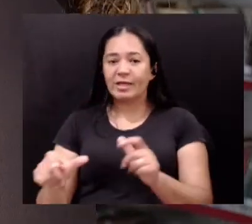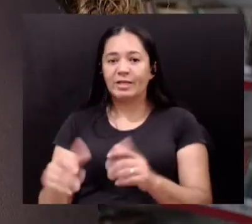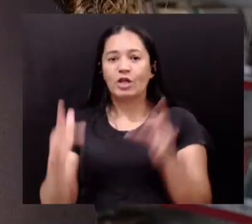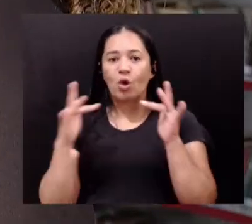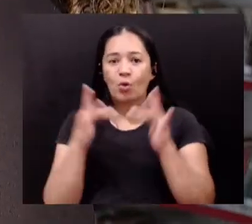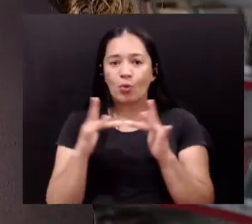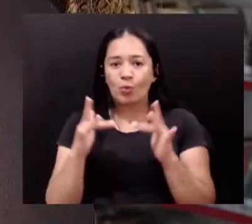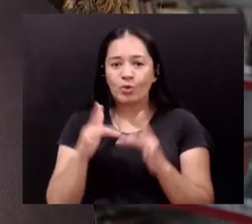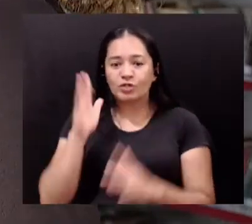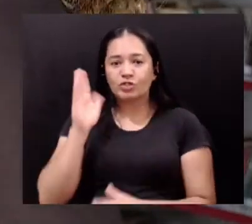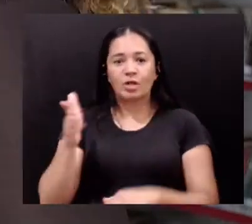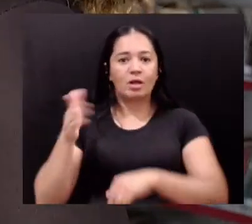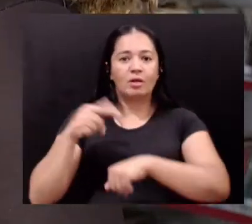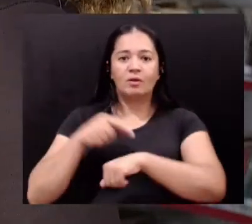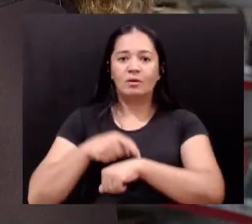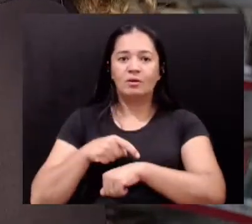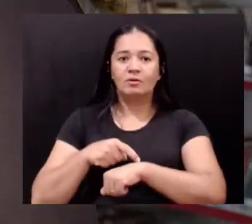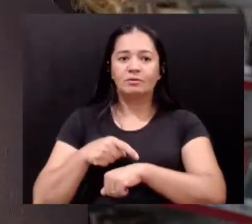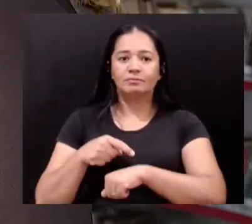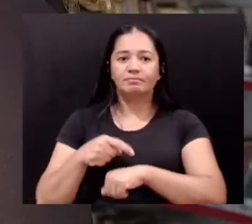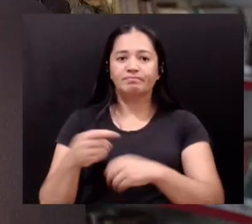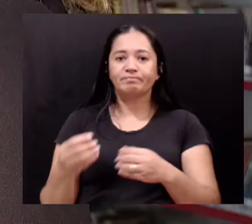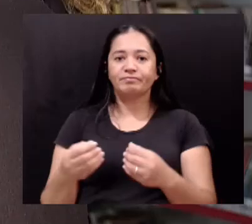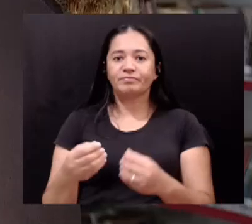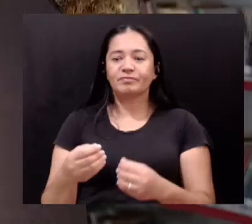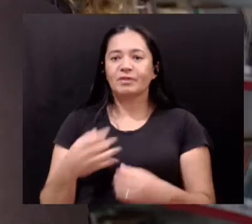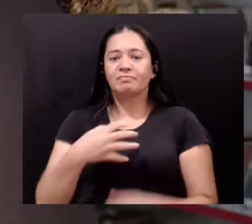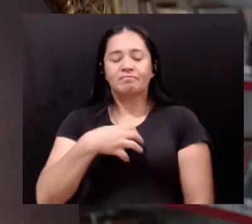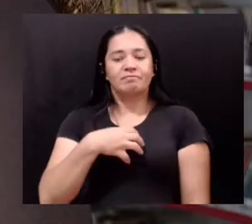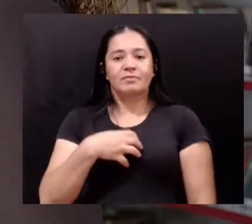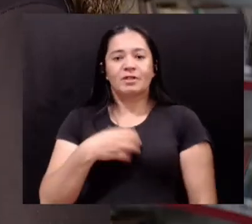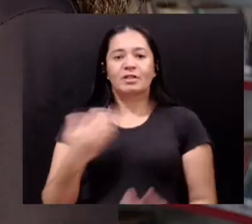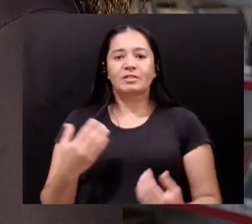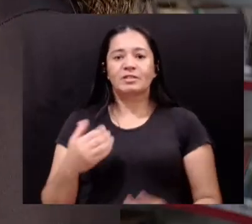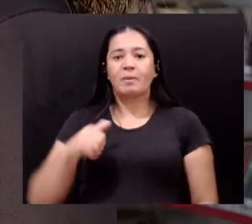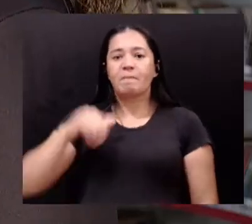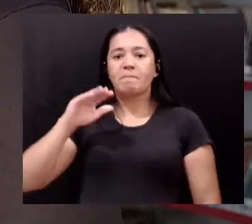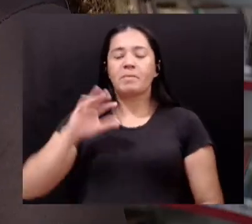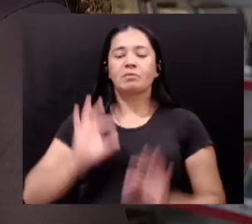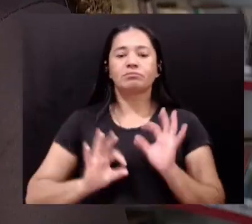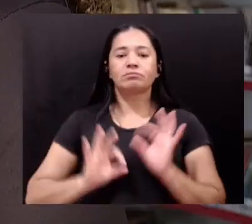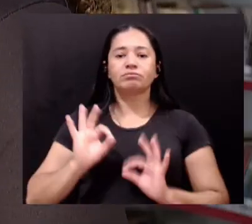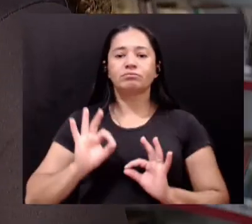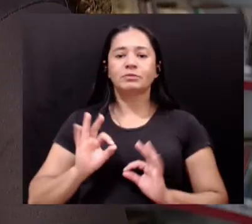momento, faz com que eles se sintam, inclusive, mais preparados para quando chegar a vez deles.